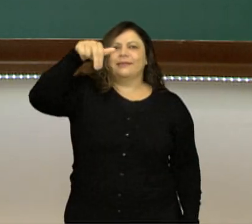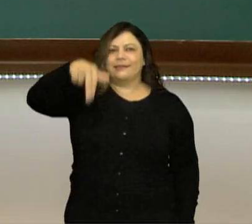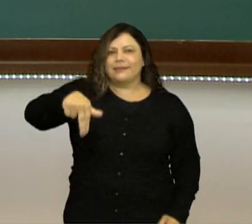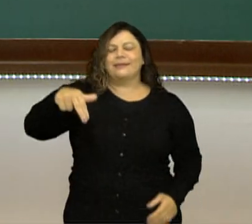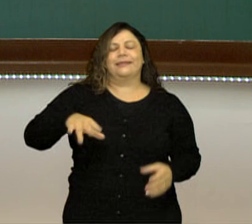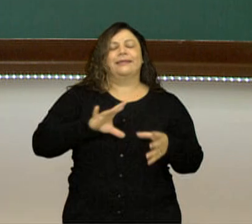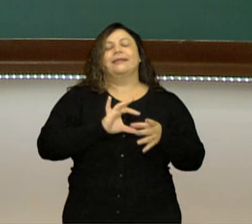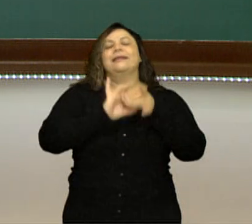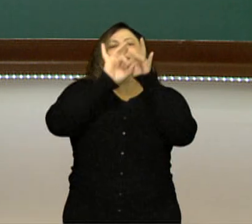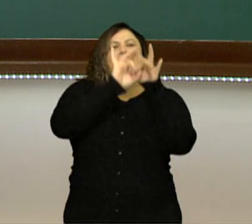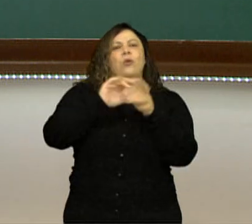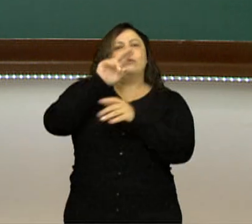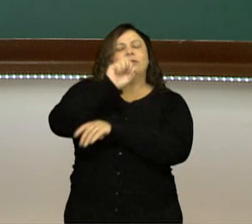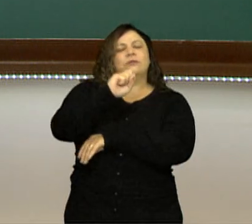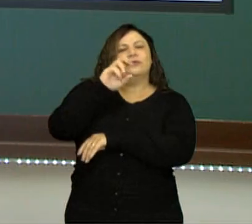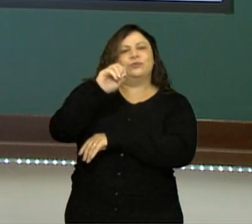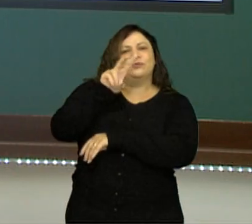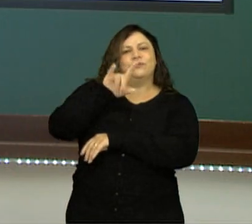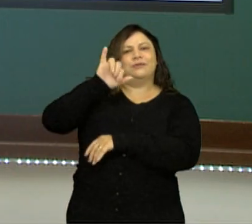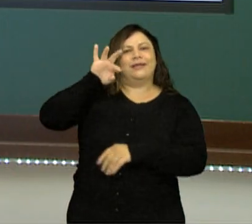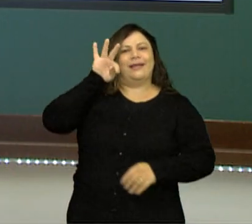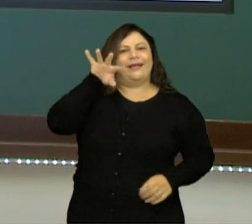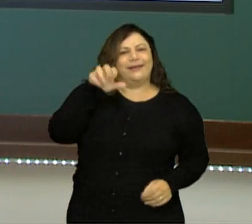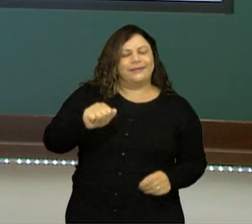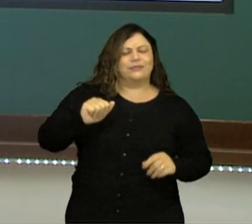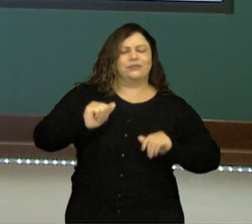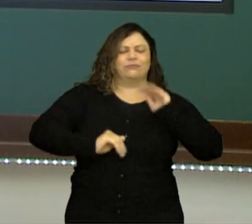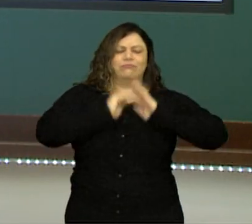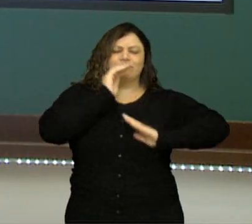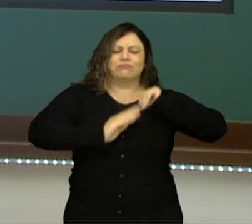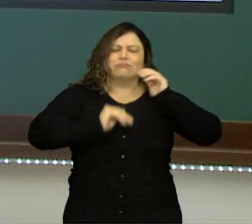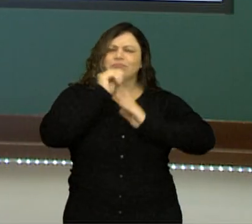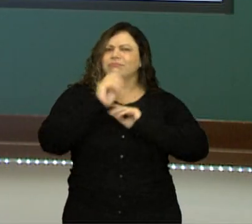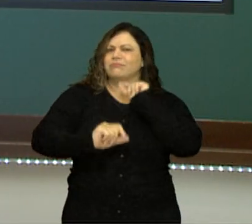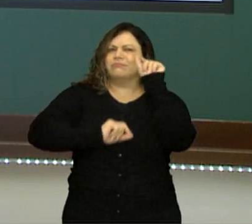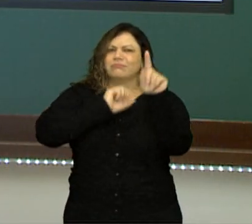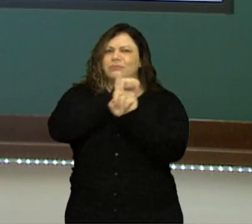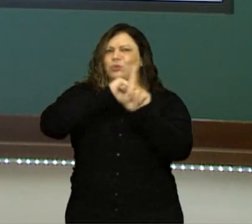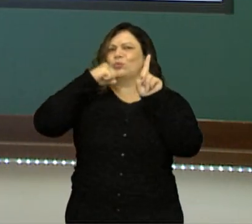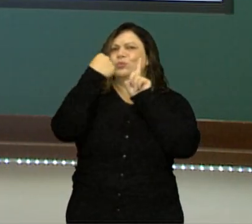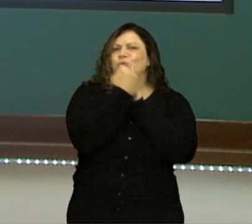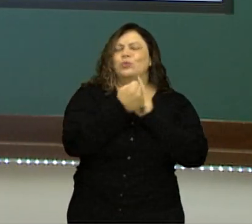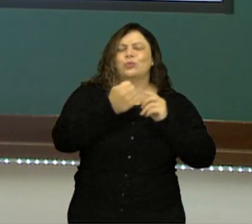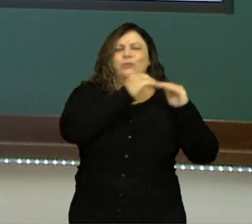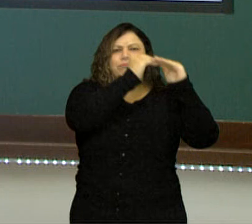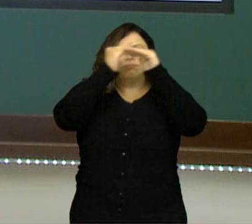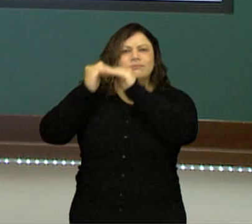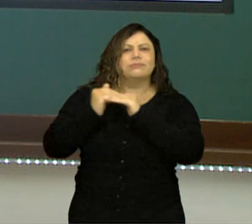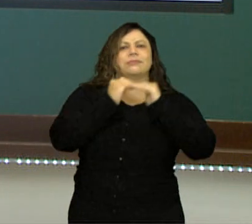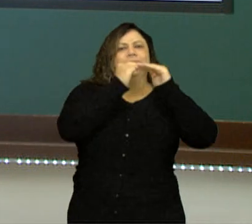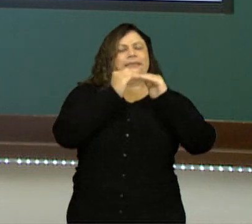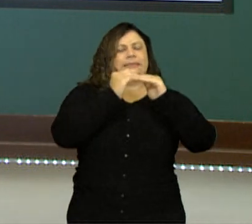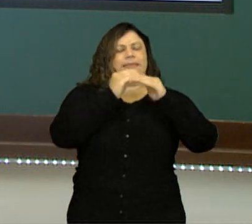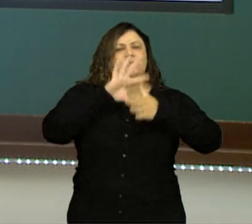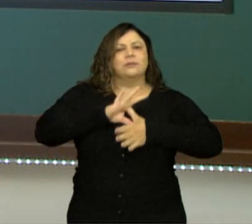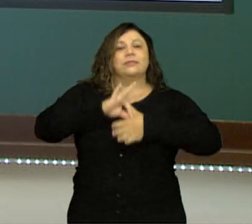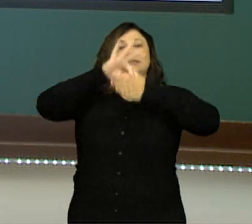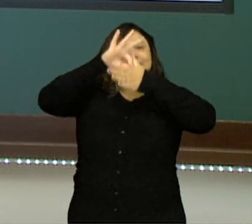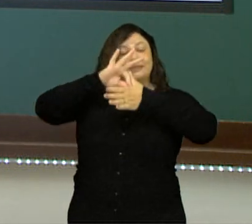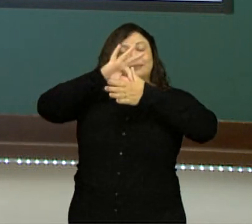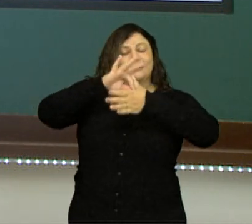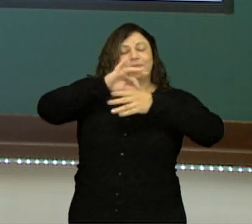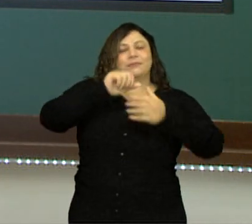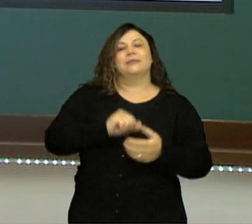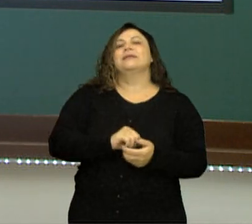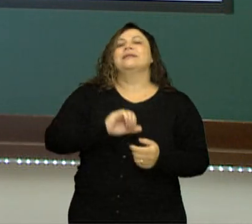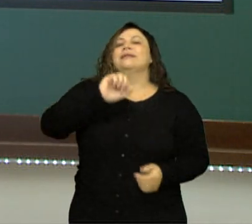União Soviética e conhecer a ideia da construção desse socialismo soviético sob a liderança do